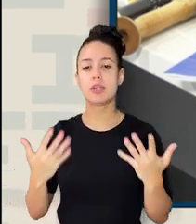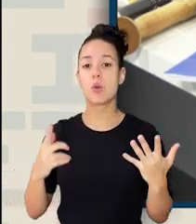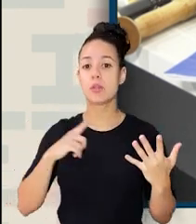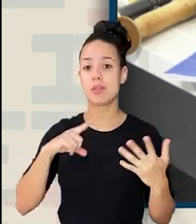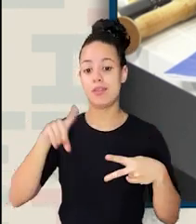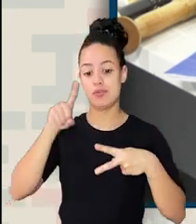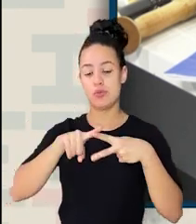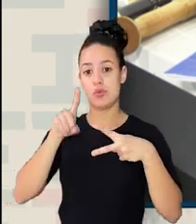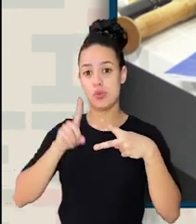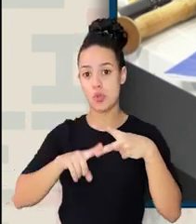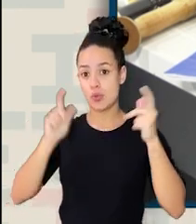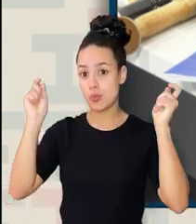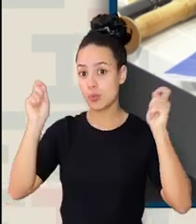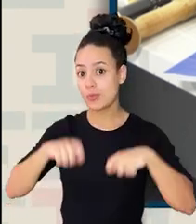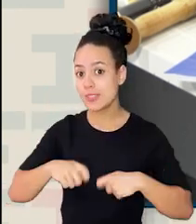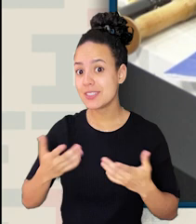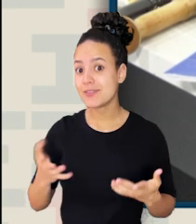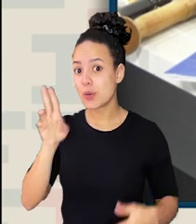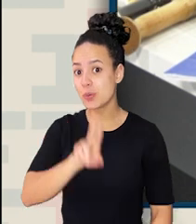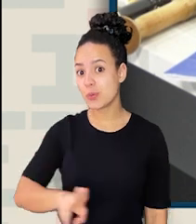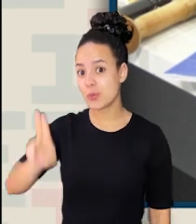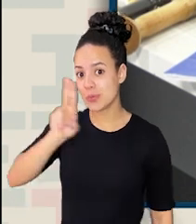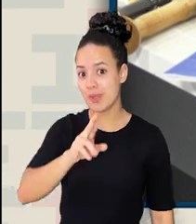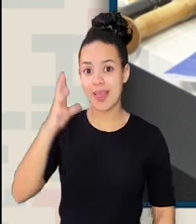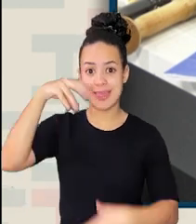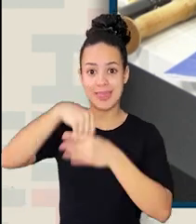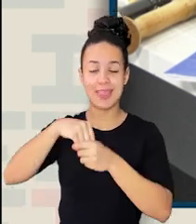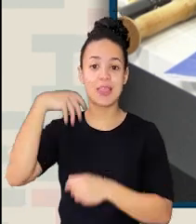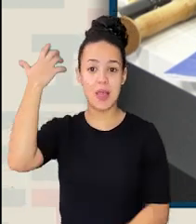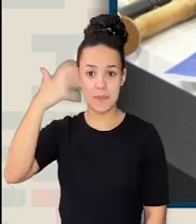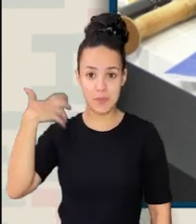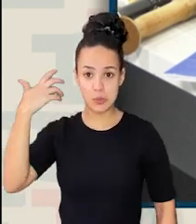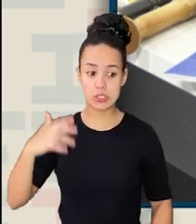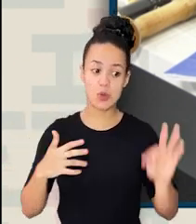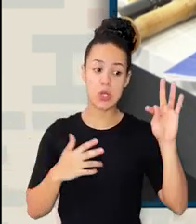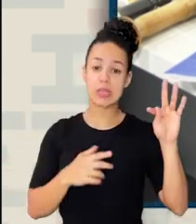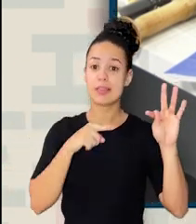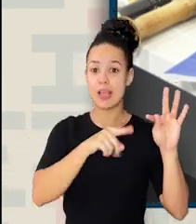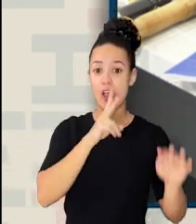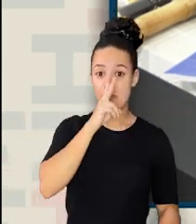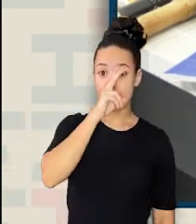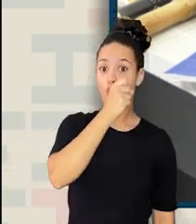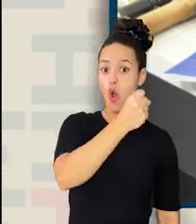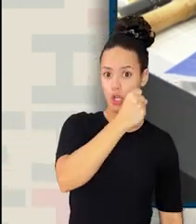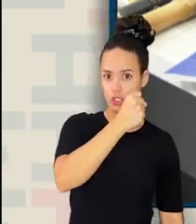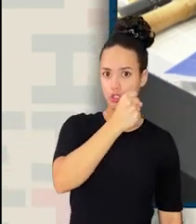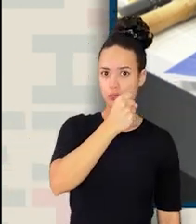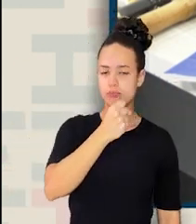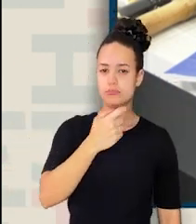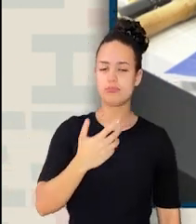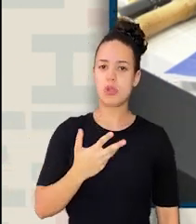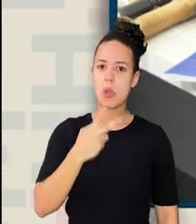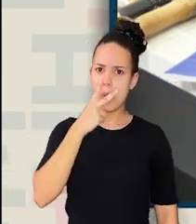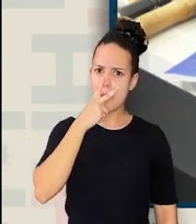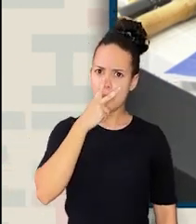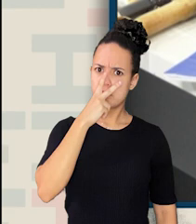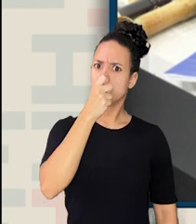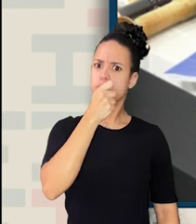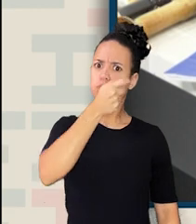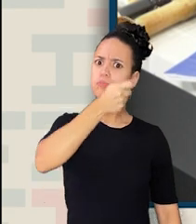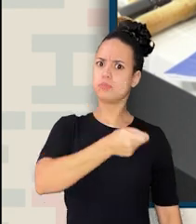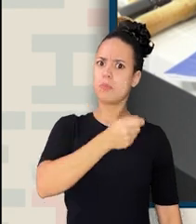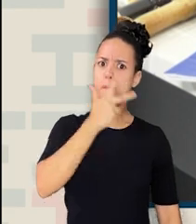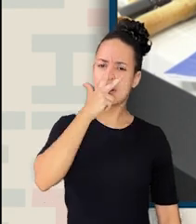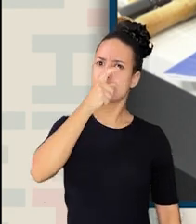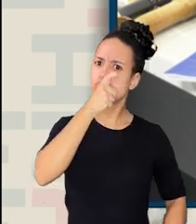duas possibilidades de expressão musical. Uma mais forte, mais contundente, não é mais forte, é mais incisiva, né?